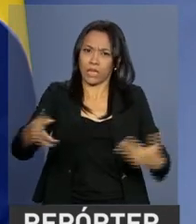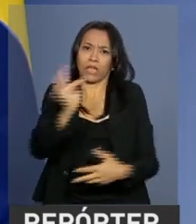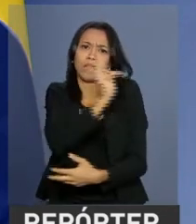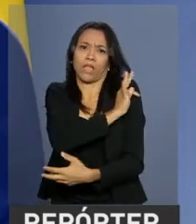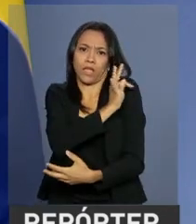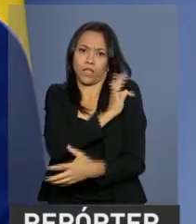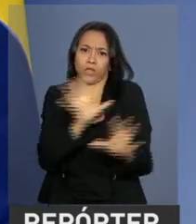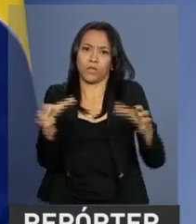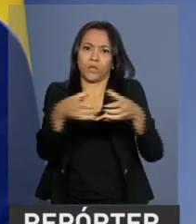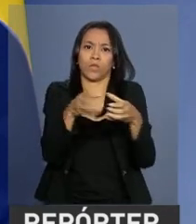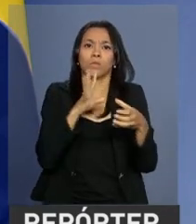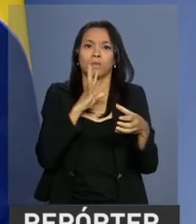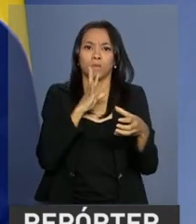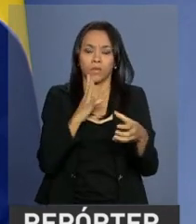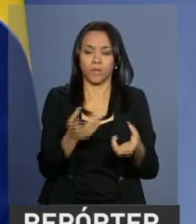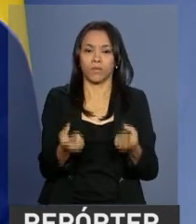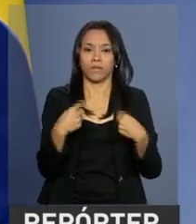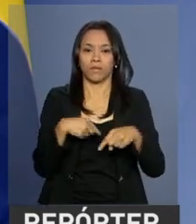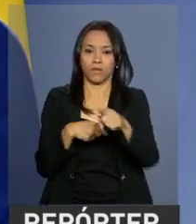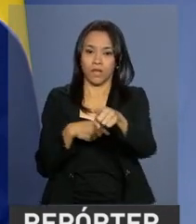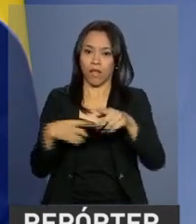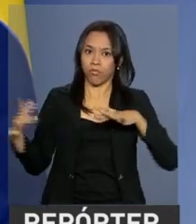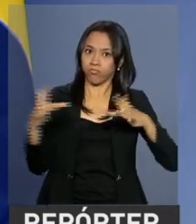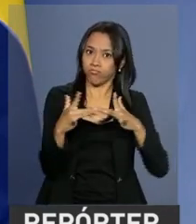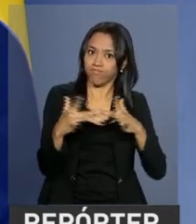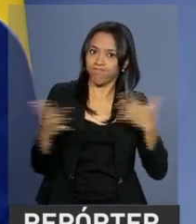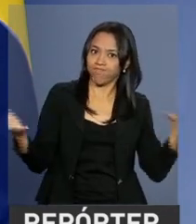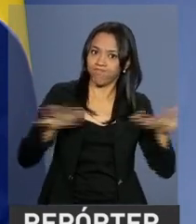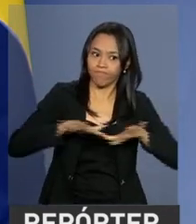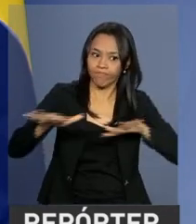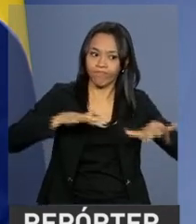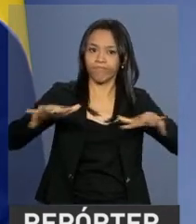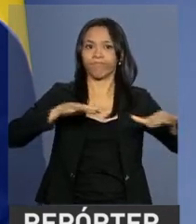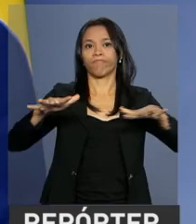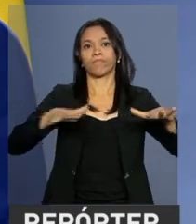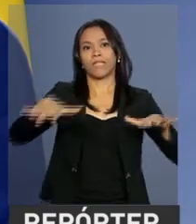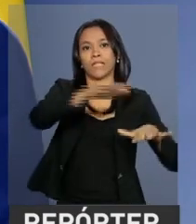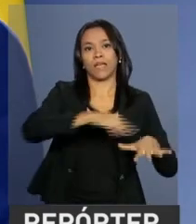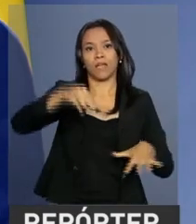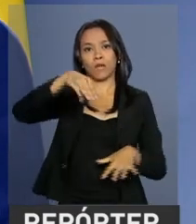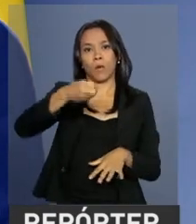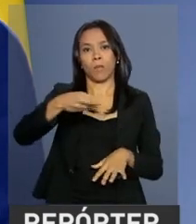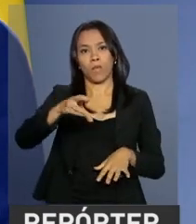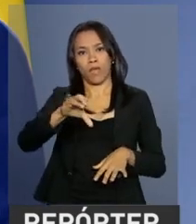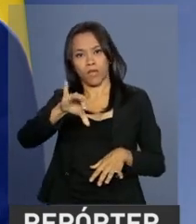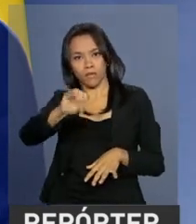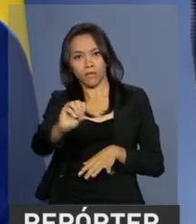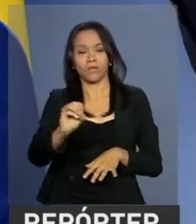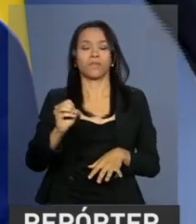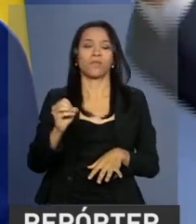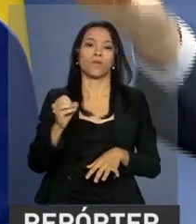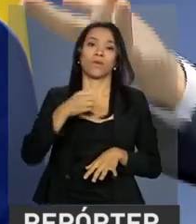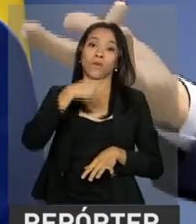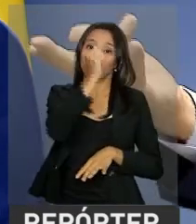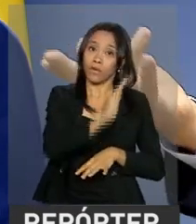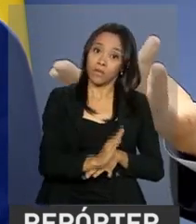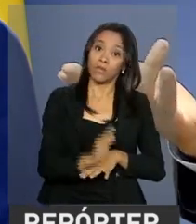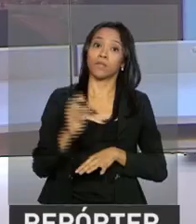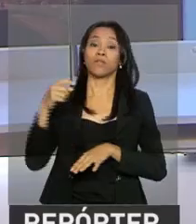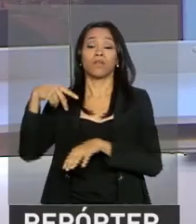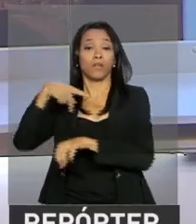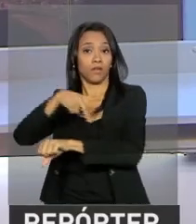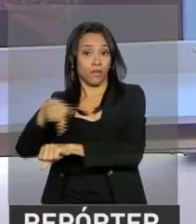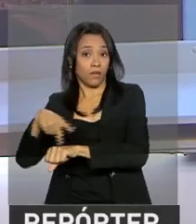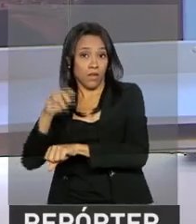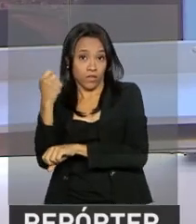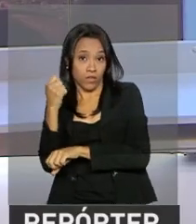dinamizará nosso comércio é um elemento de facilitação de comércio entre nós e junto a terceiros